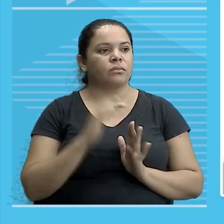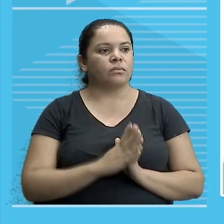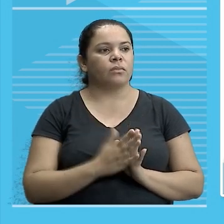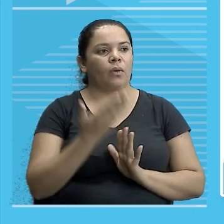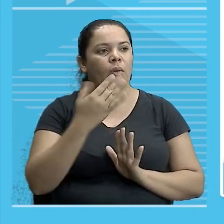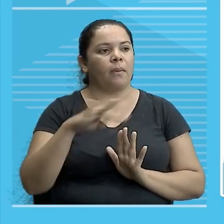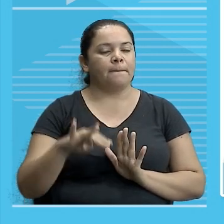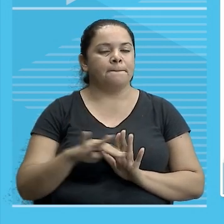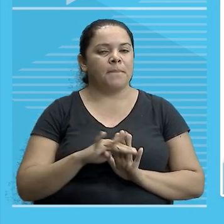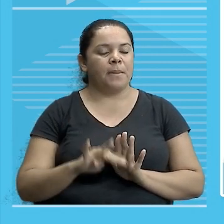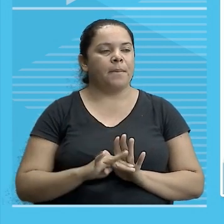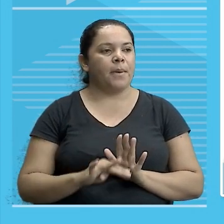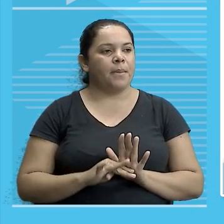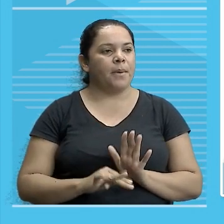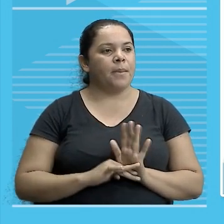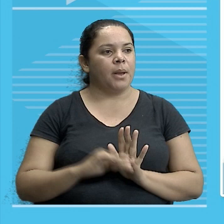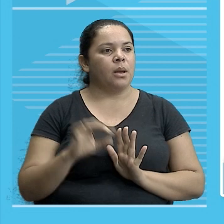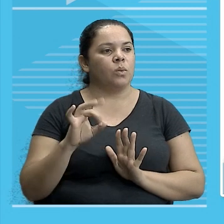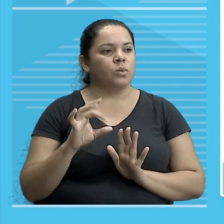peristaltismo,